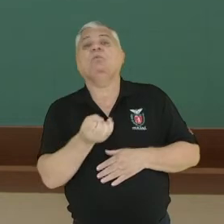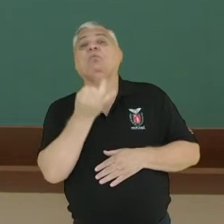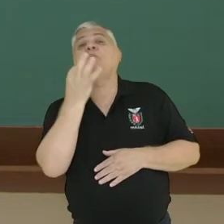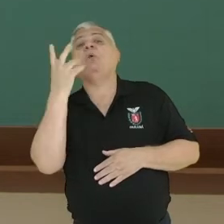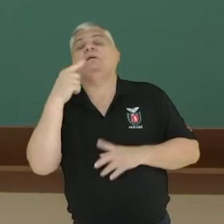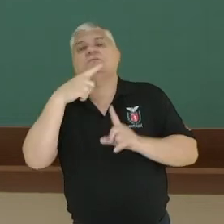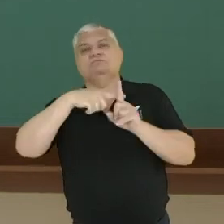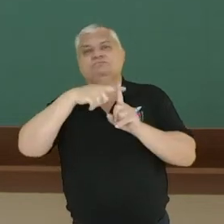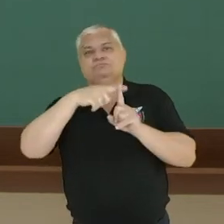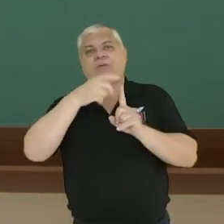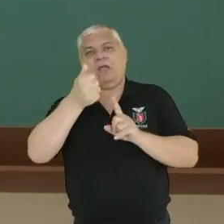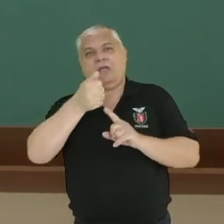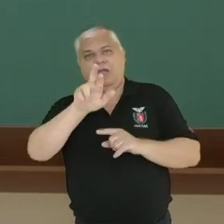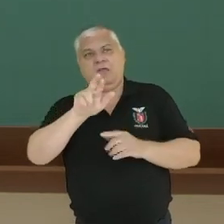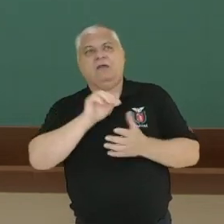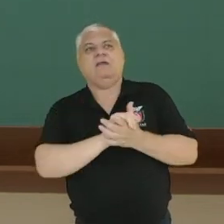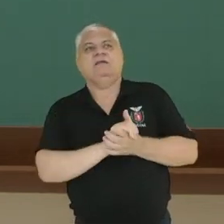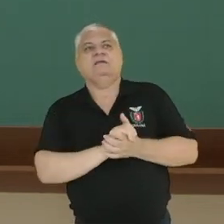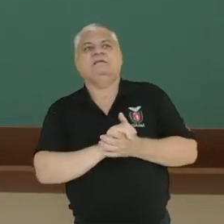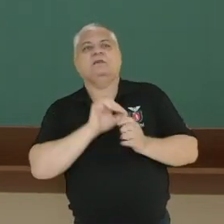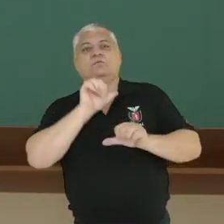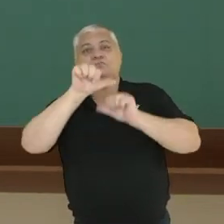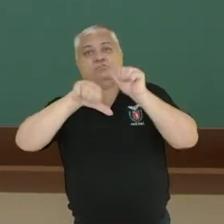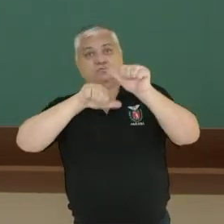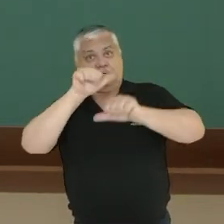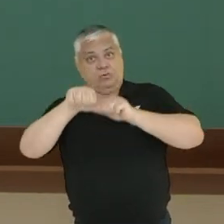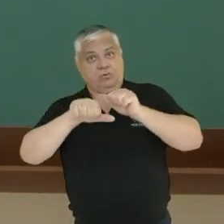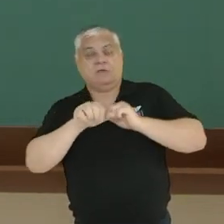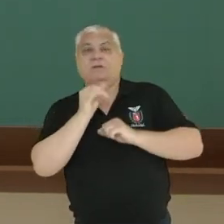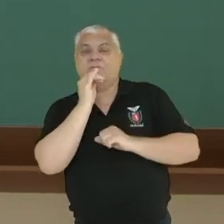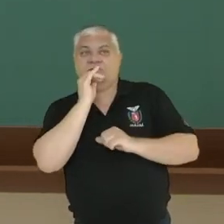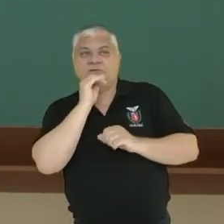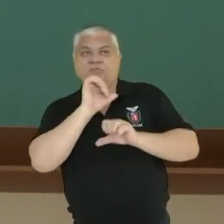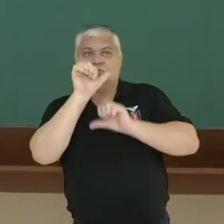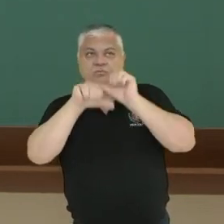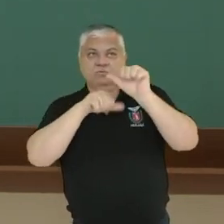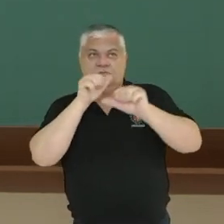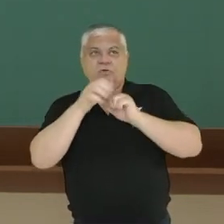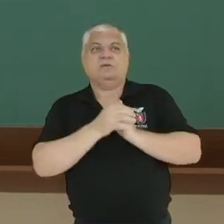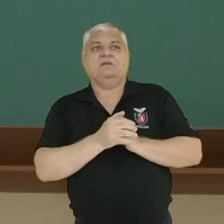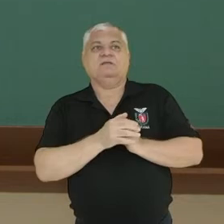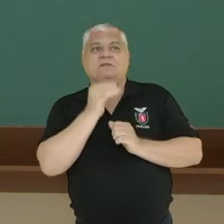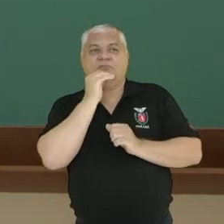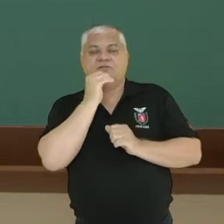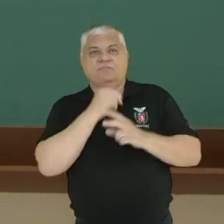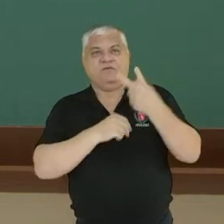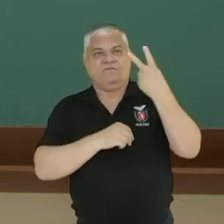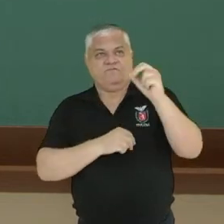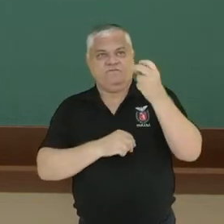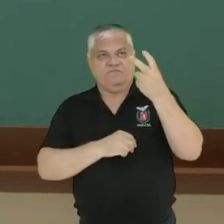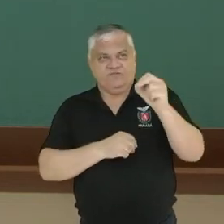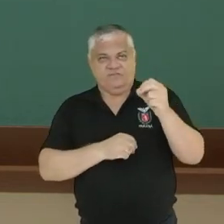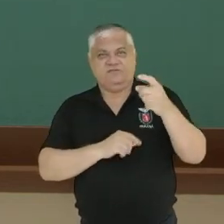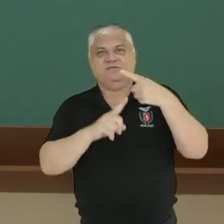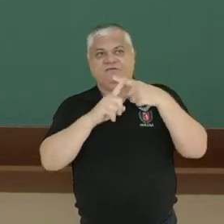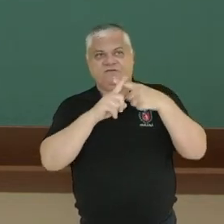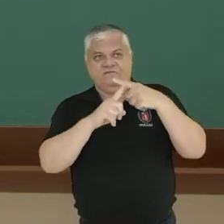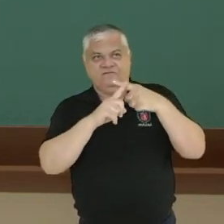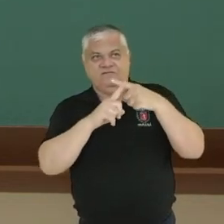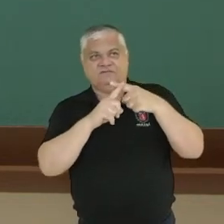né? Então, nós vamos substituir isso na nossa fórmula. Então, ficou